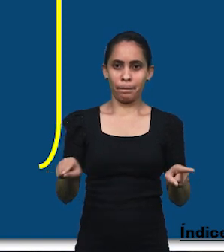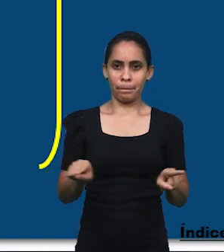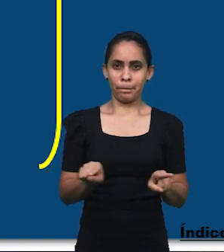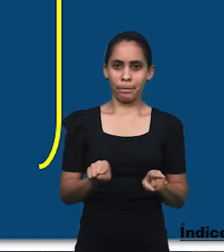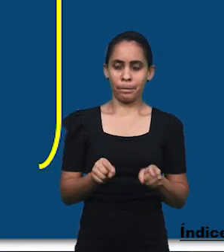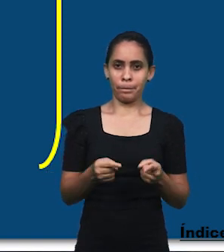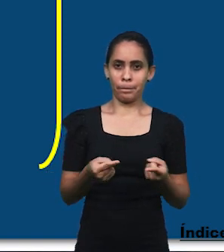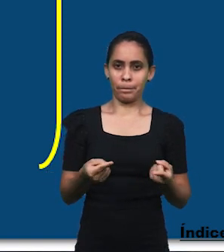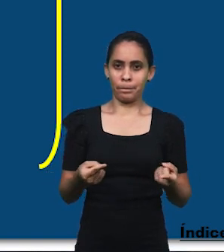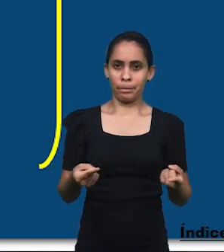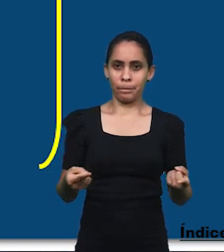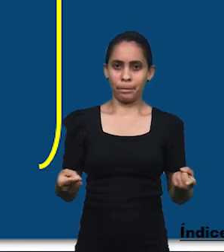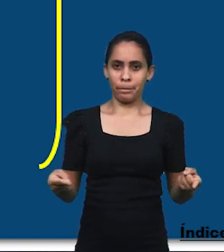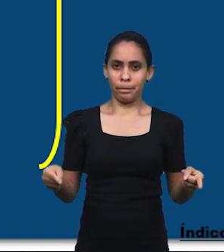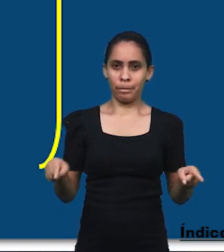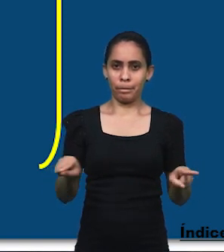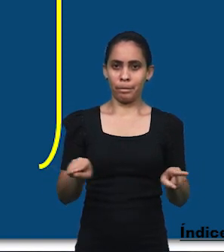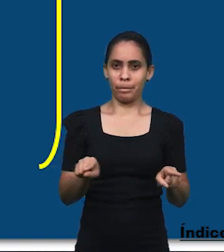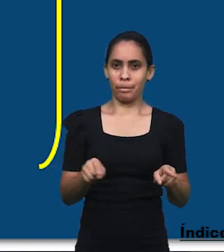falhar,